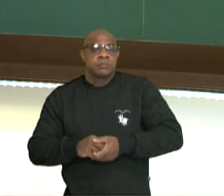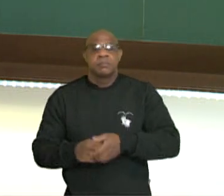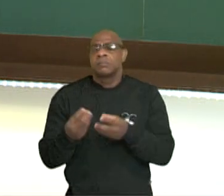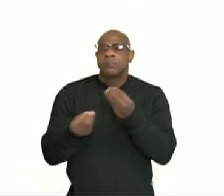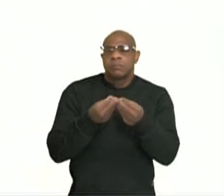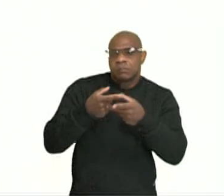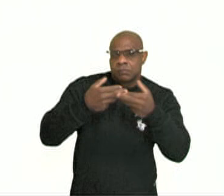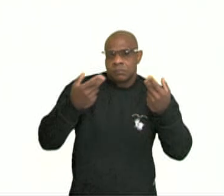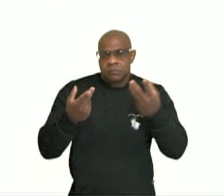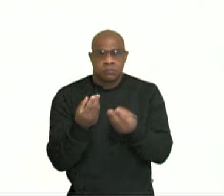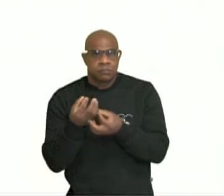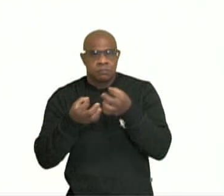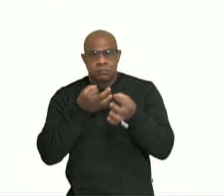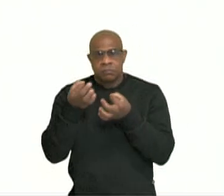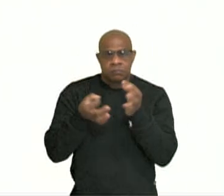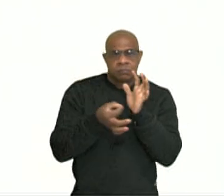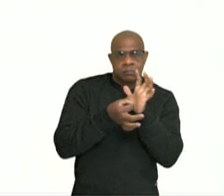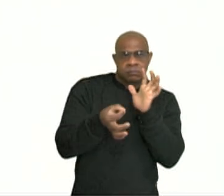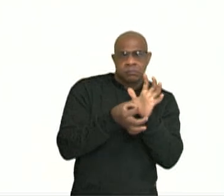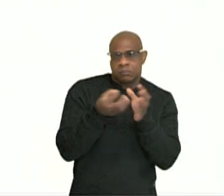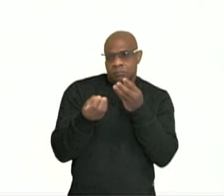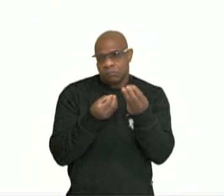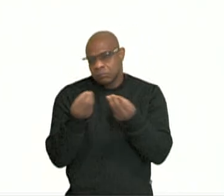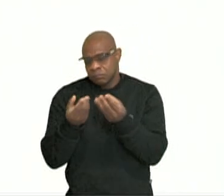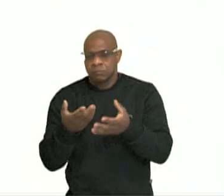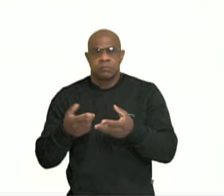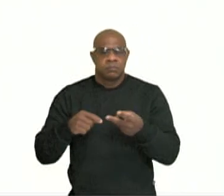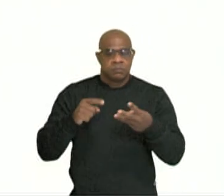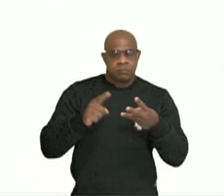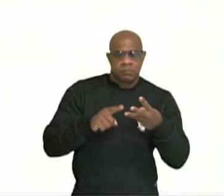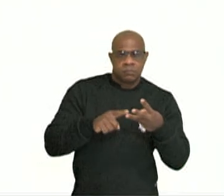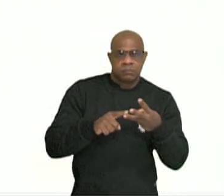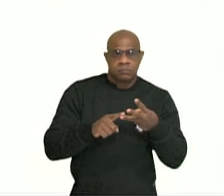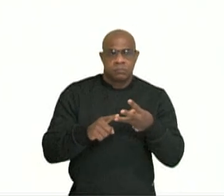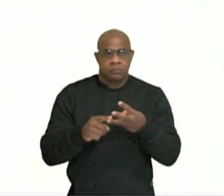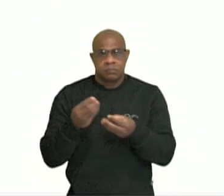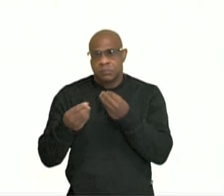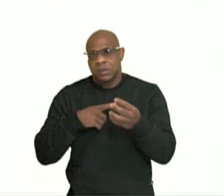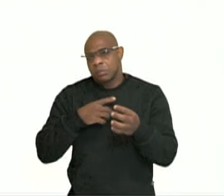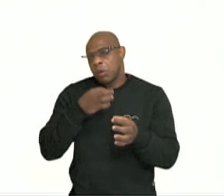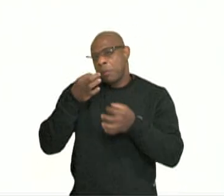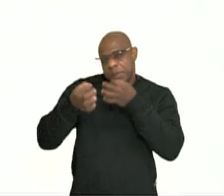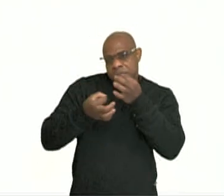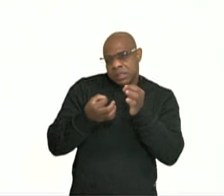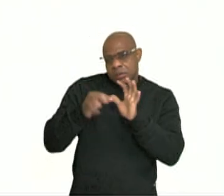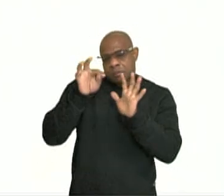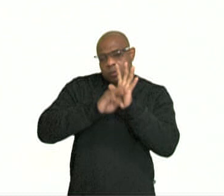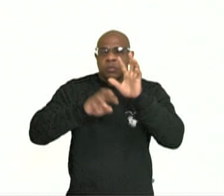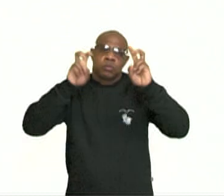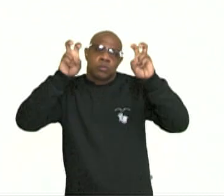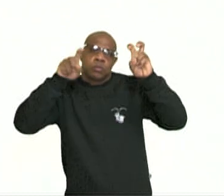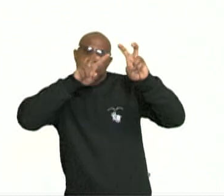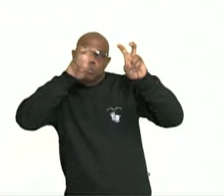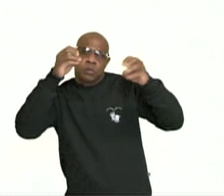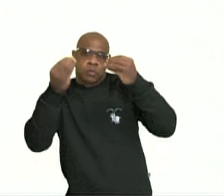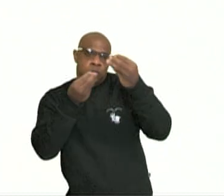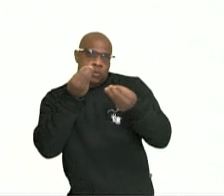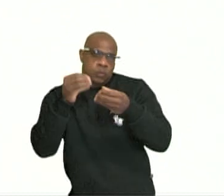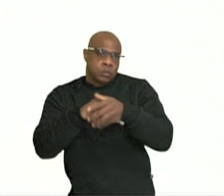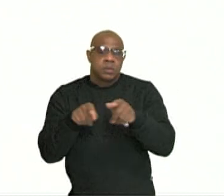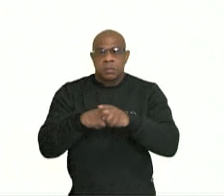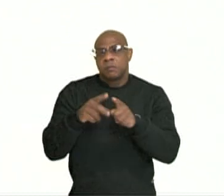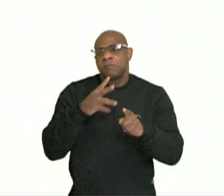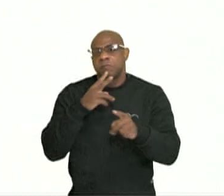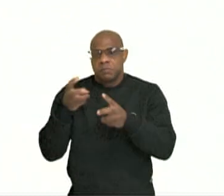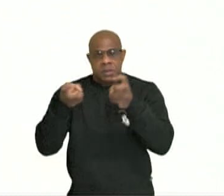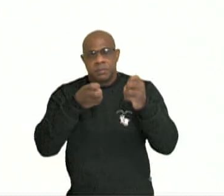argumentação, posicionar-se diante do tema, é importante produzir os argumentos, reconhecer